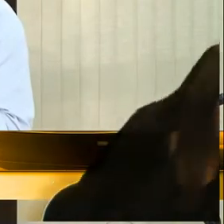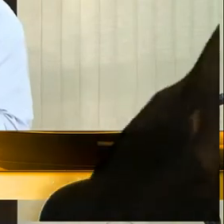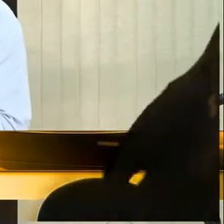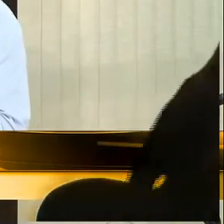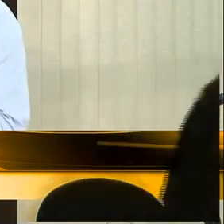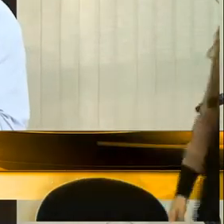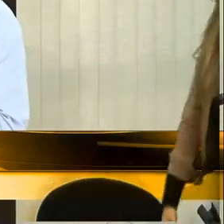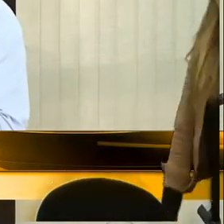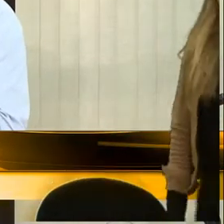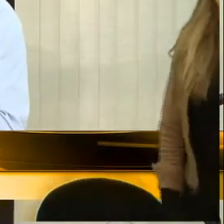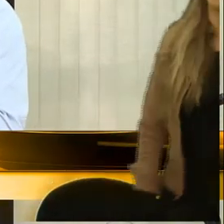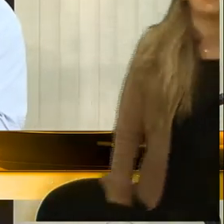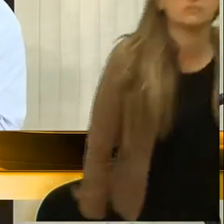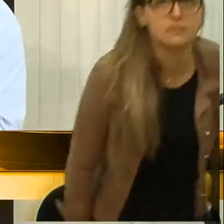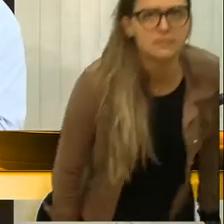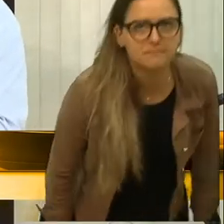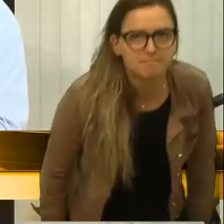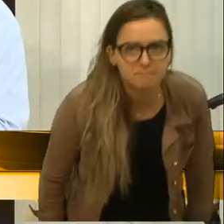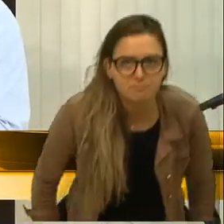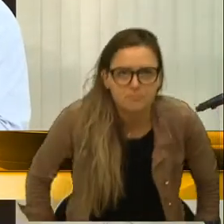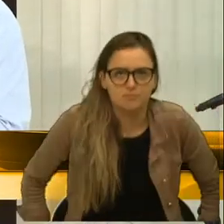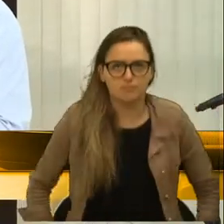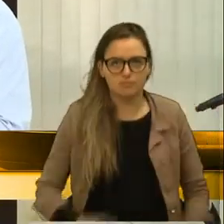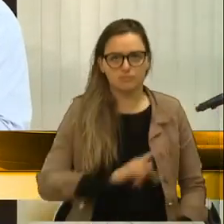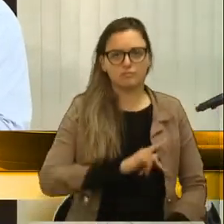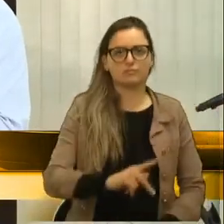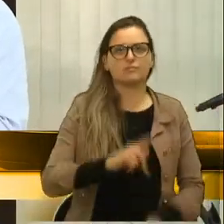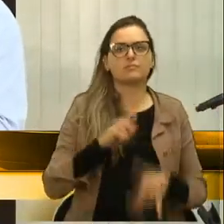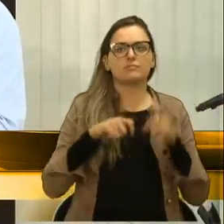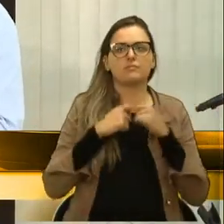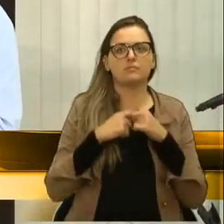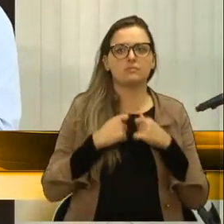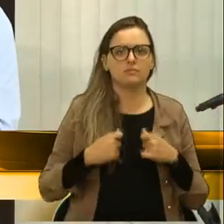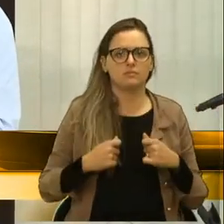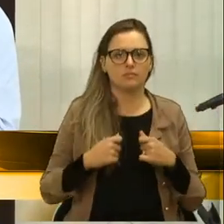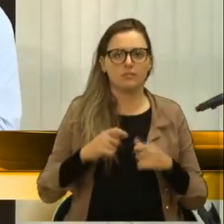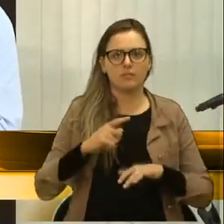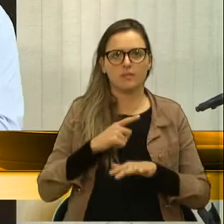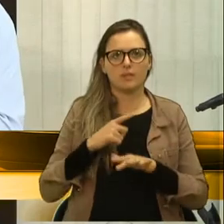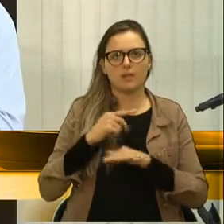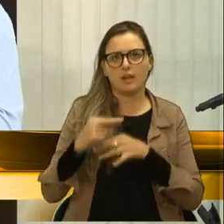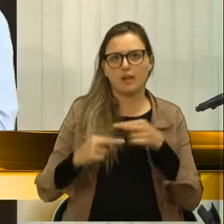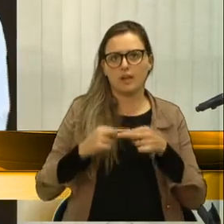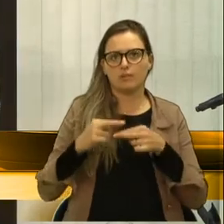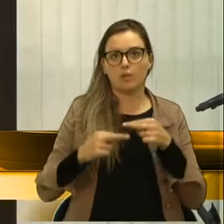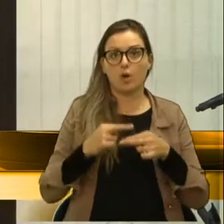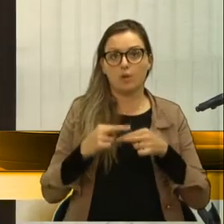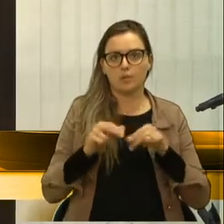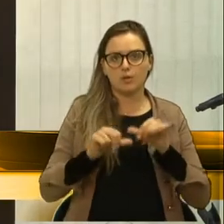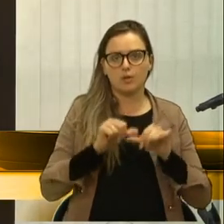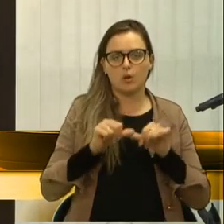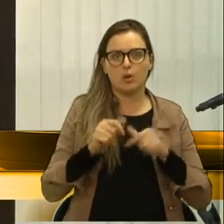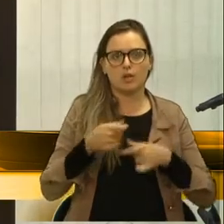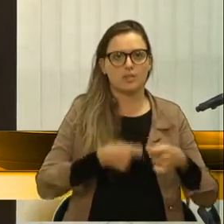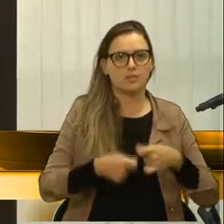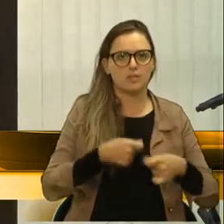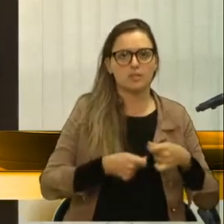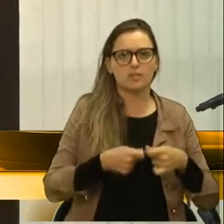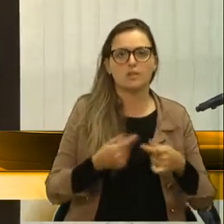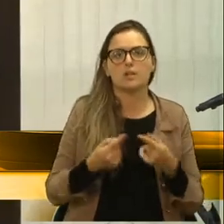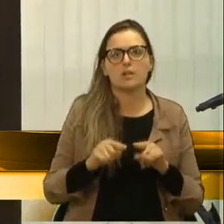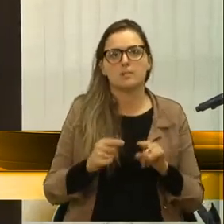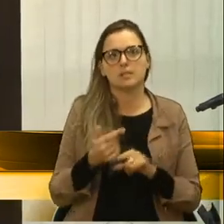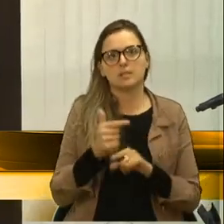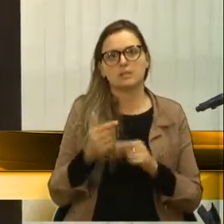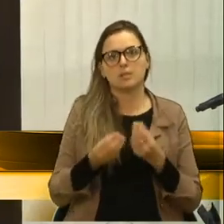O presidente Daneluz pensou numa reforma administrativa, mas não tem como a gente pensar